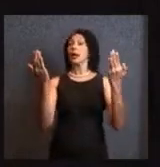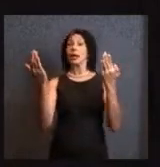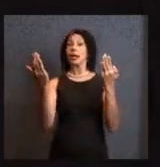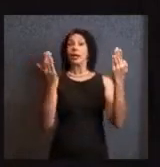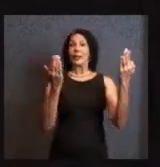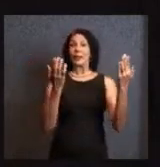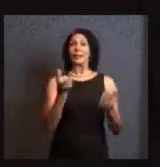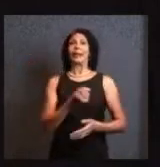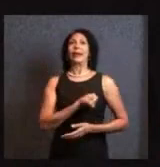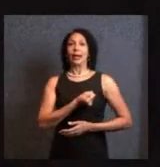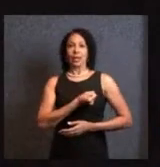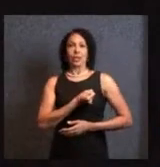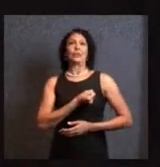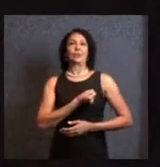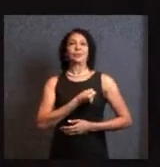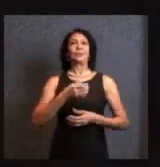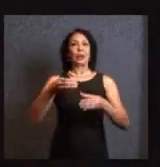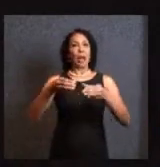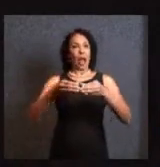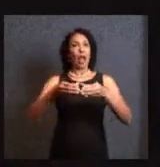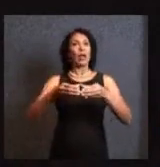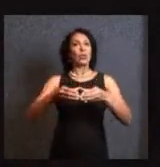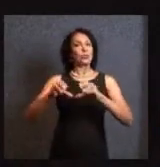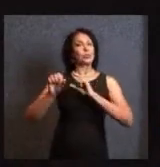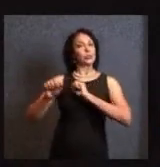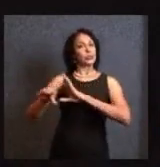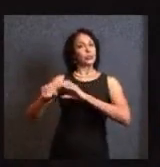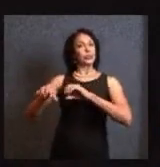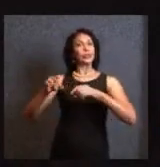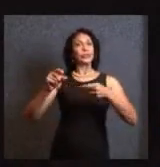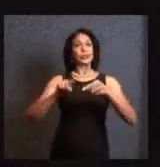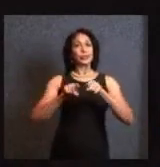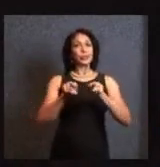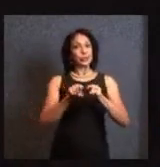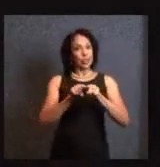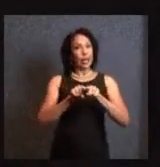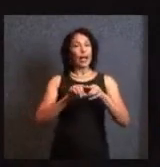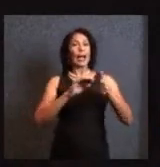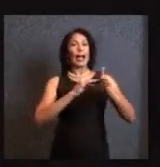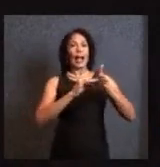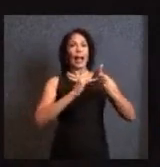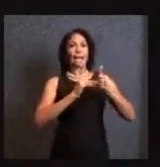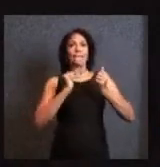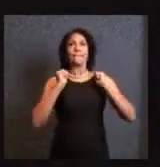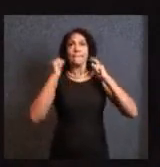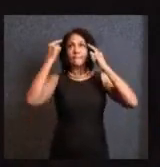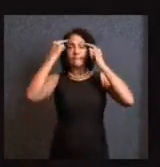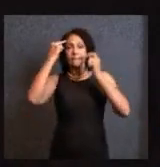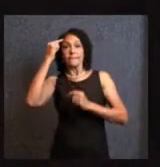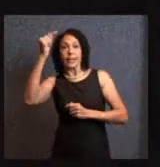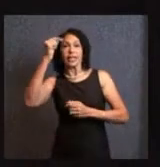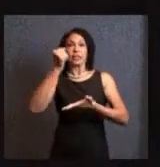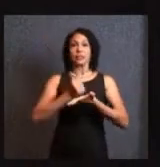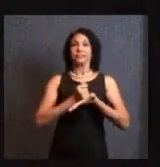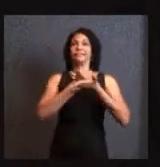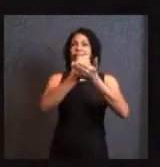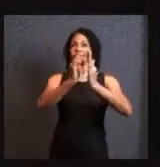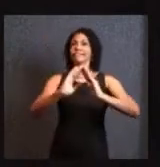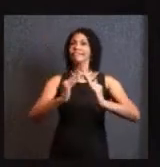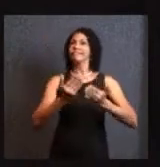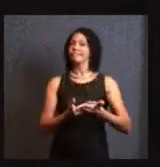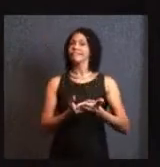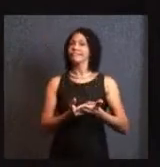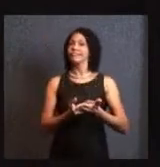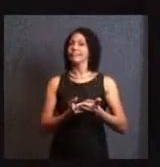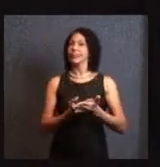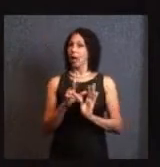dados e para que o município possa planejar ações de apoio às escolas. Lembrando que a avaliação não tem